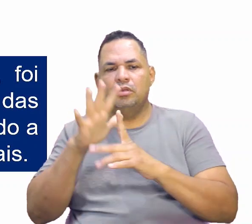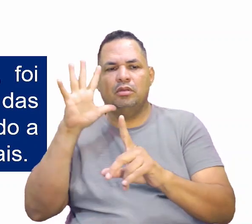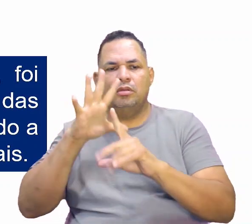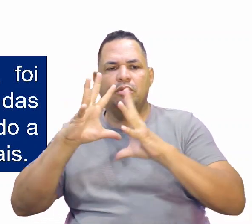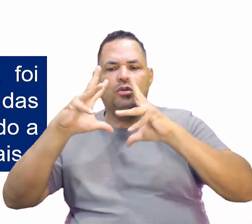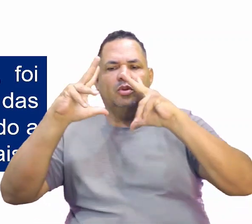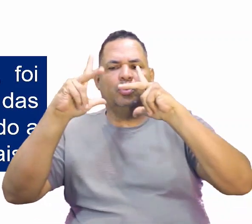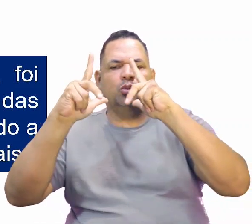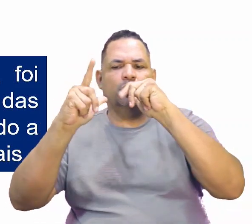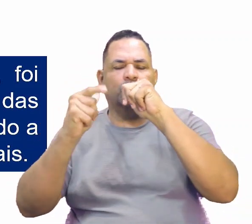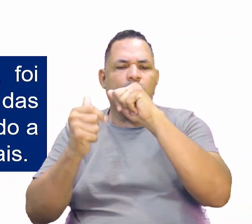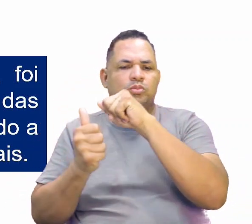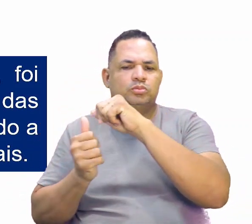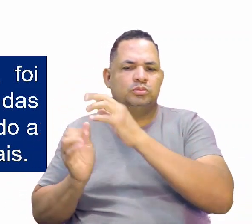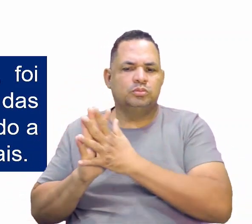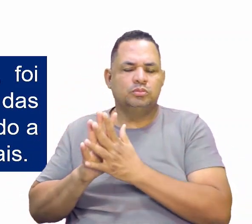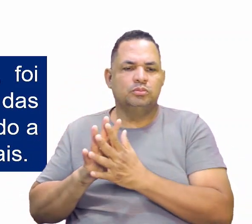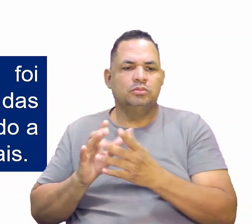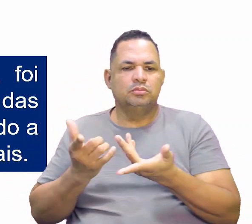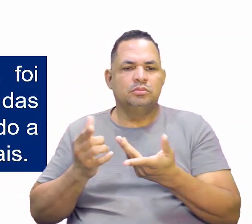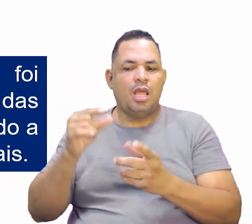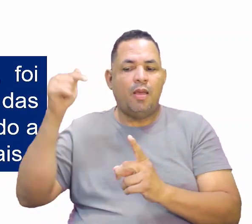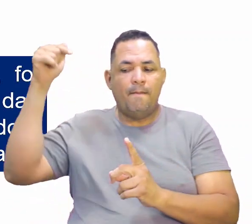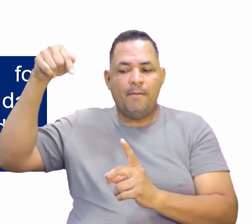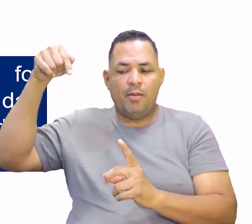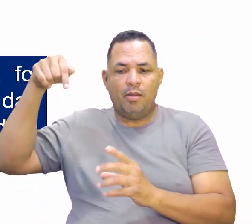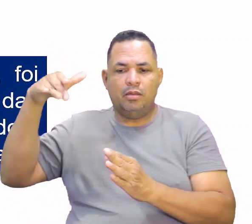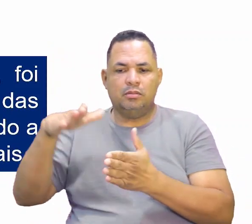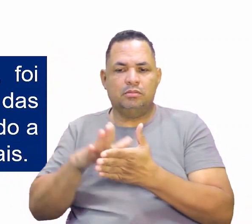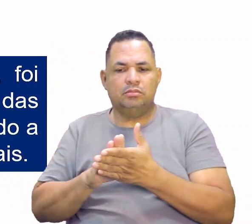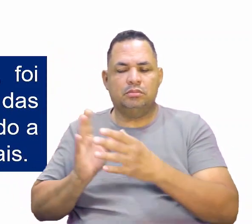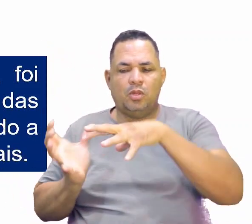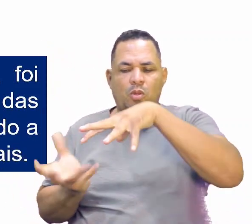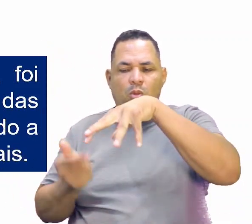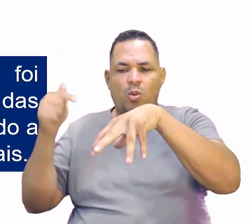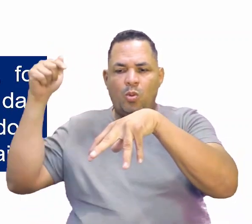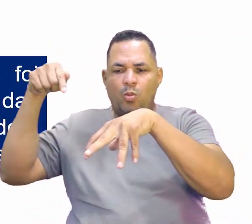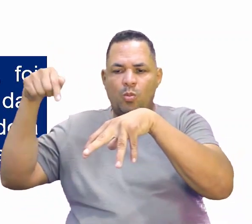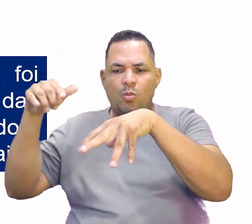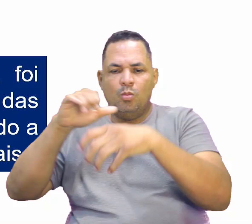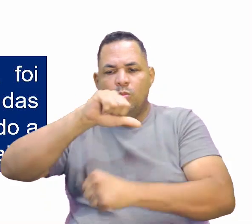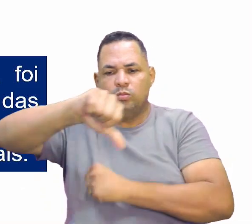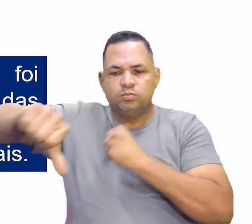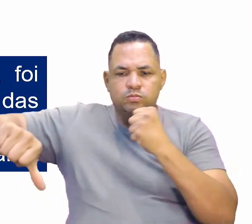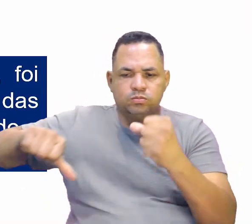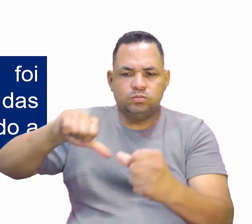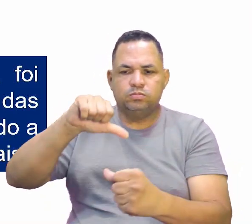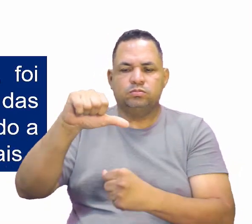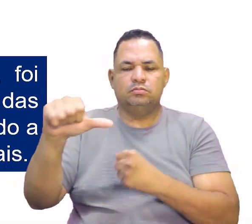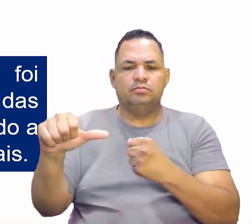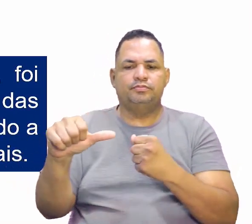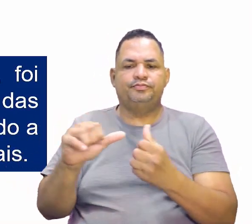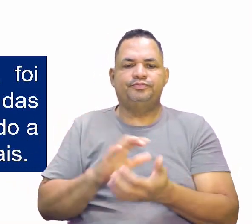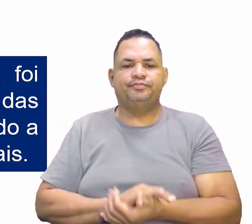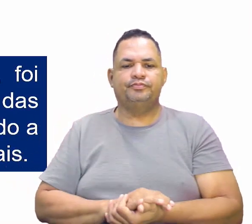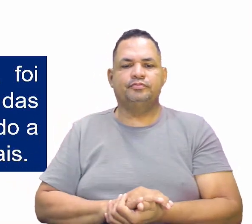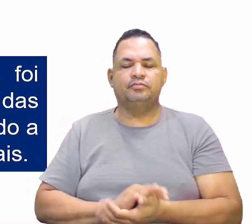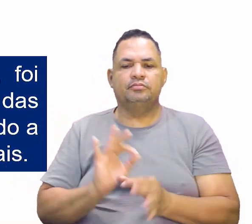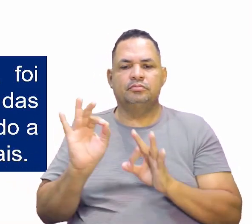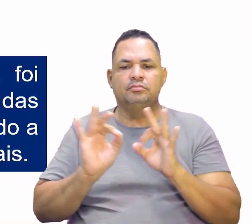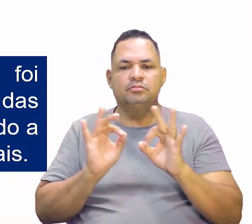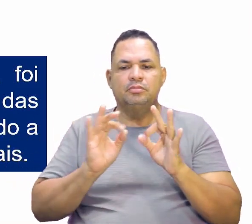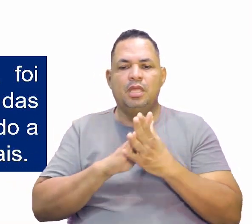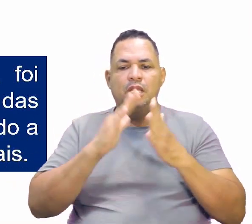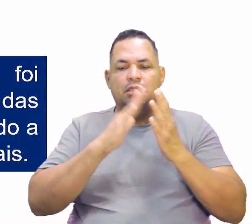ocidental. Foi aquele período, só reforçando para vocês, aquele período de mudança, tá? Aquele período